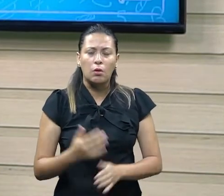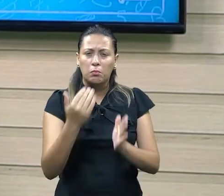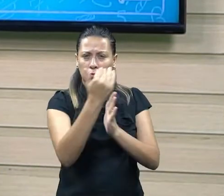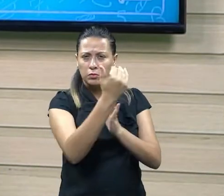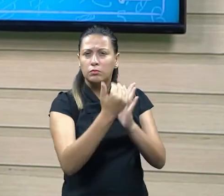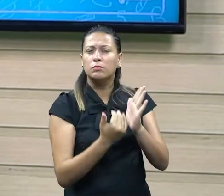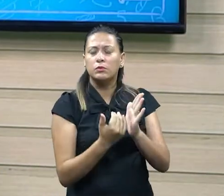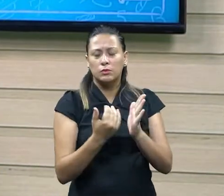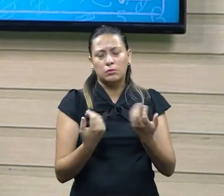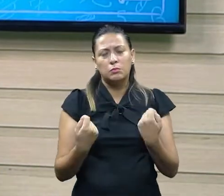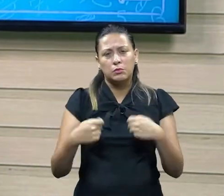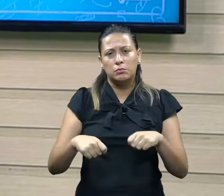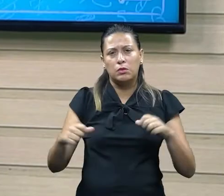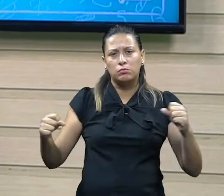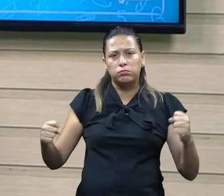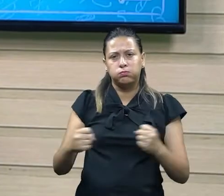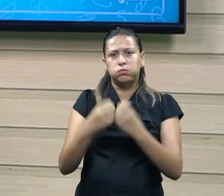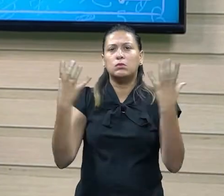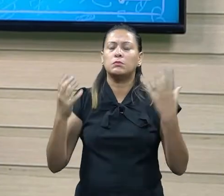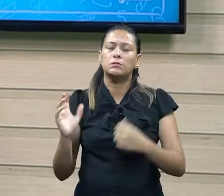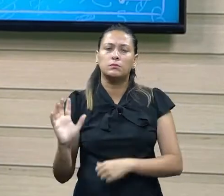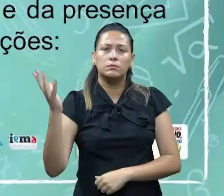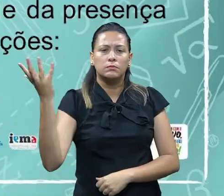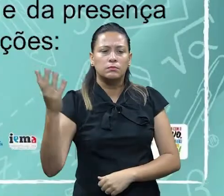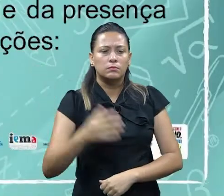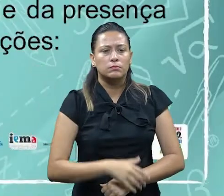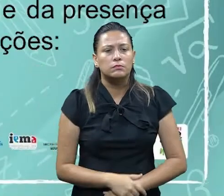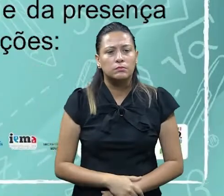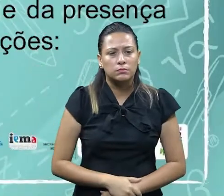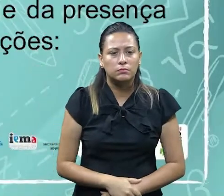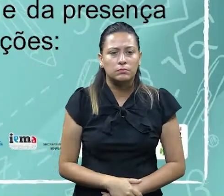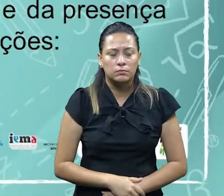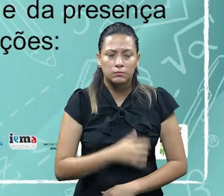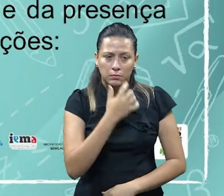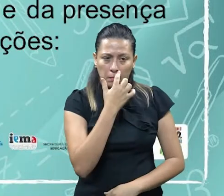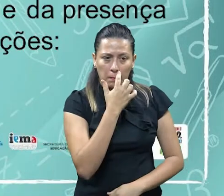ou possibilidade de ocorrer uma explosão.